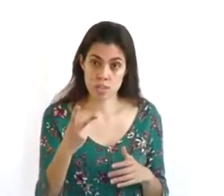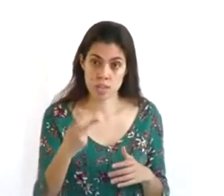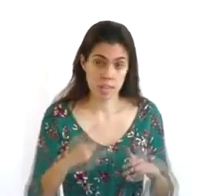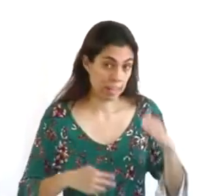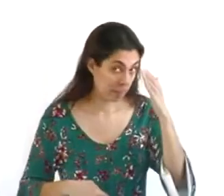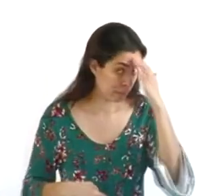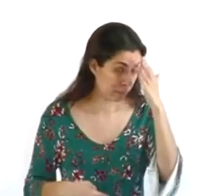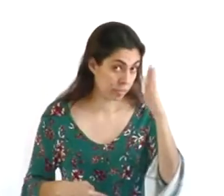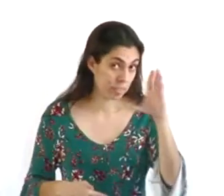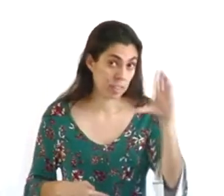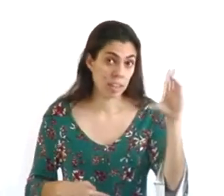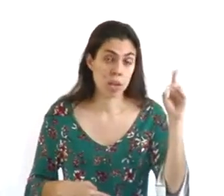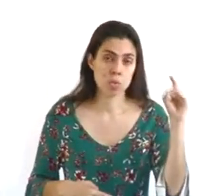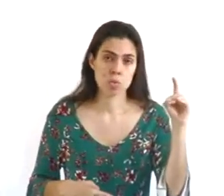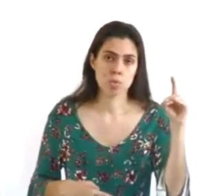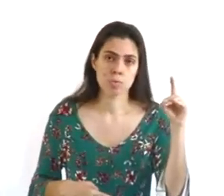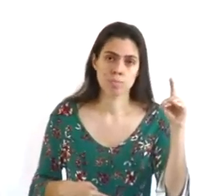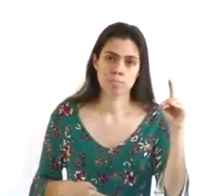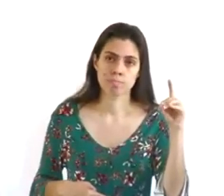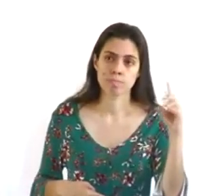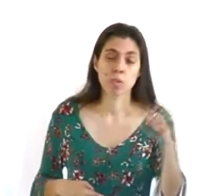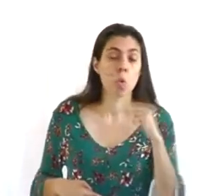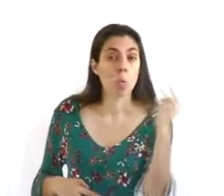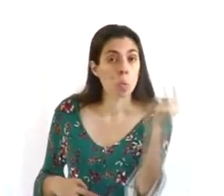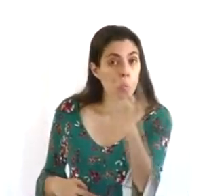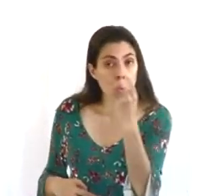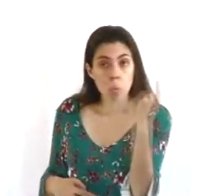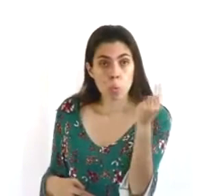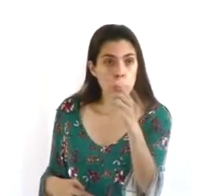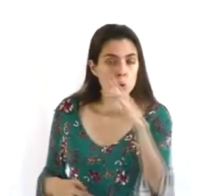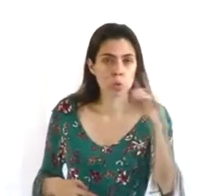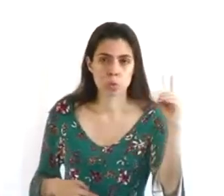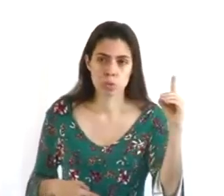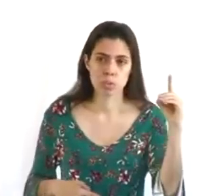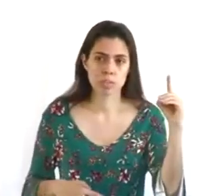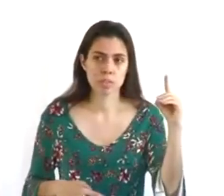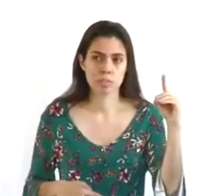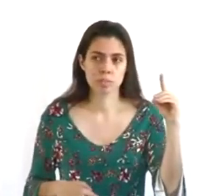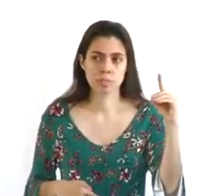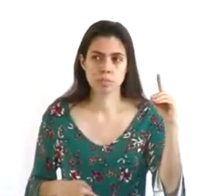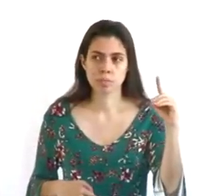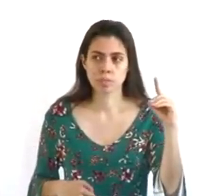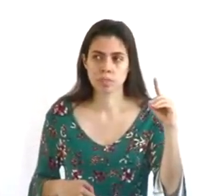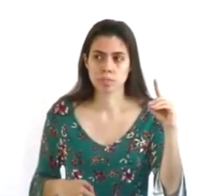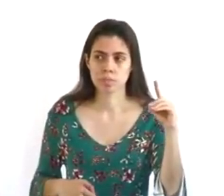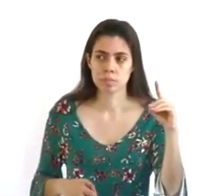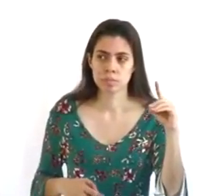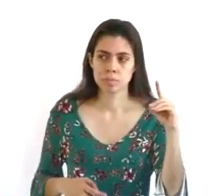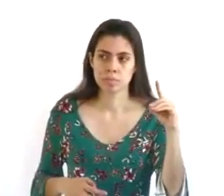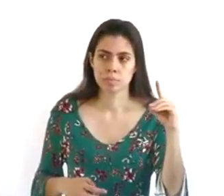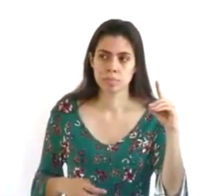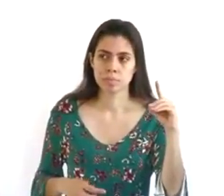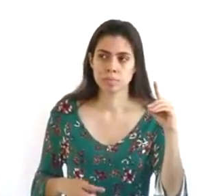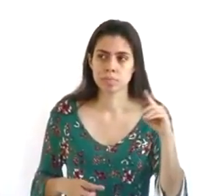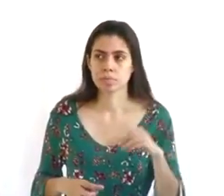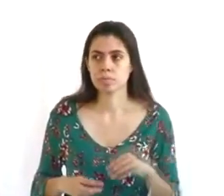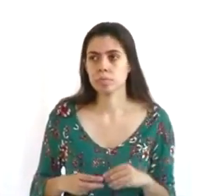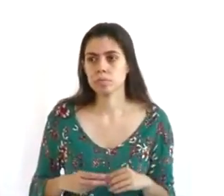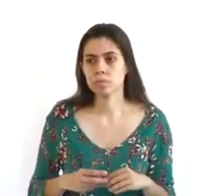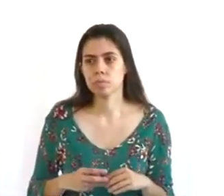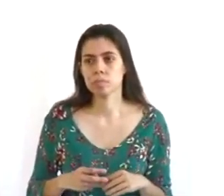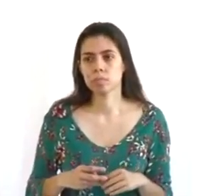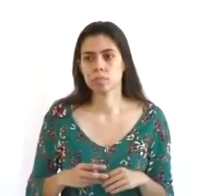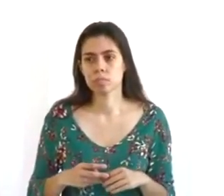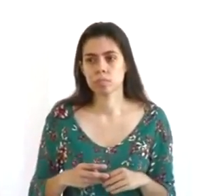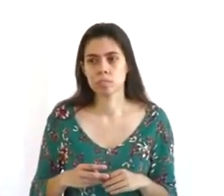dos deuses, ou seja, Ele é o único, Ele é incomparável, Ele está acima de qualquer outra divindade, porque